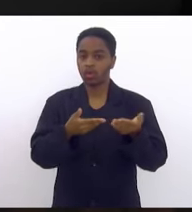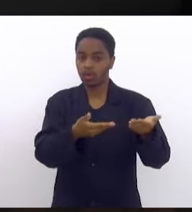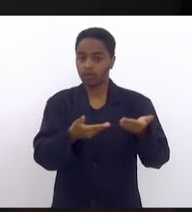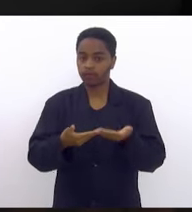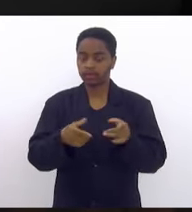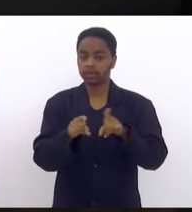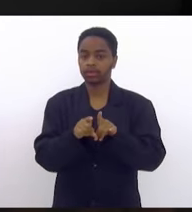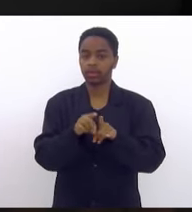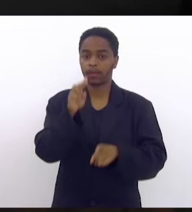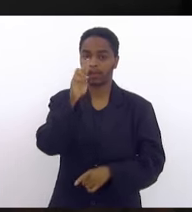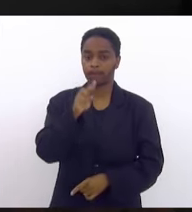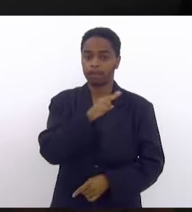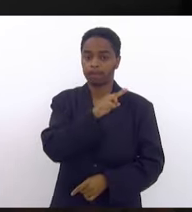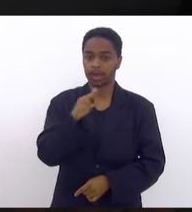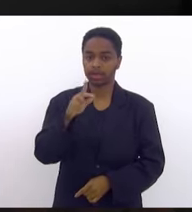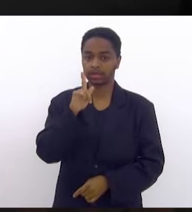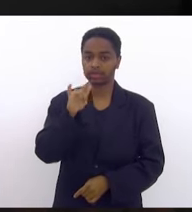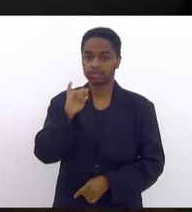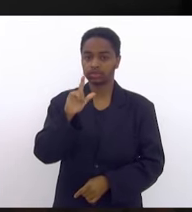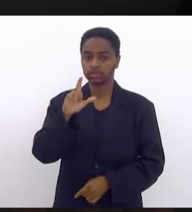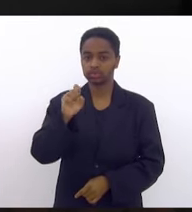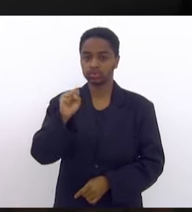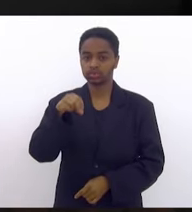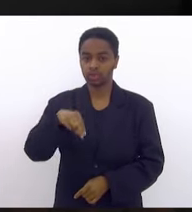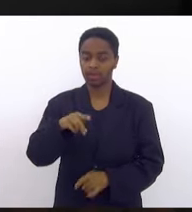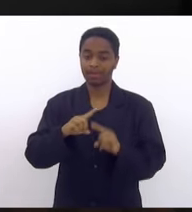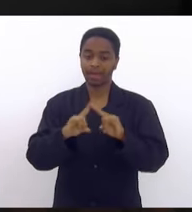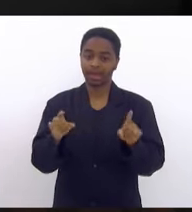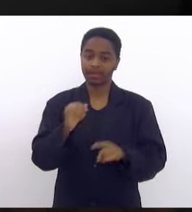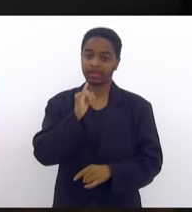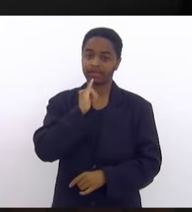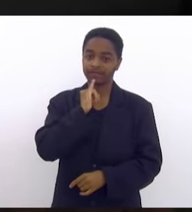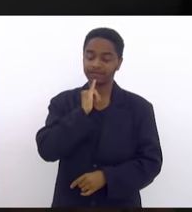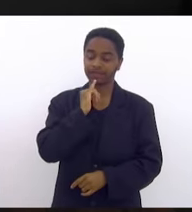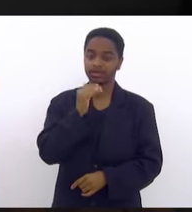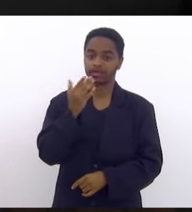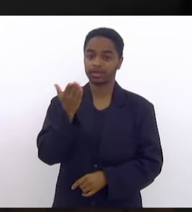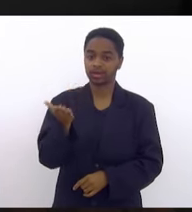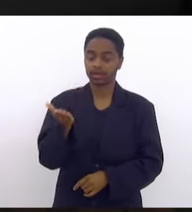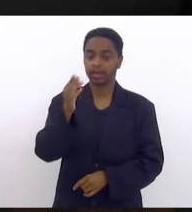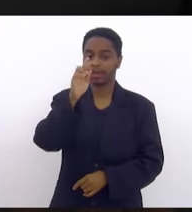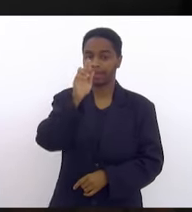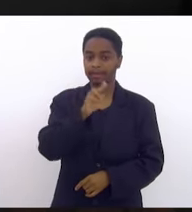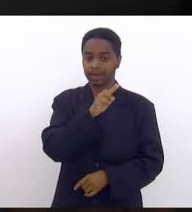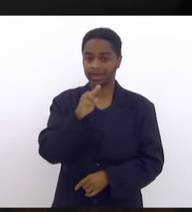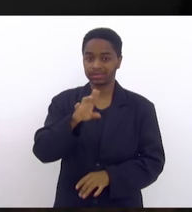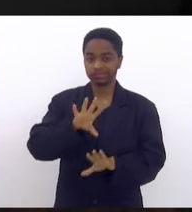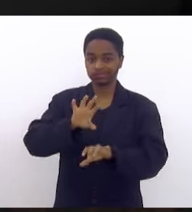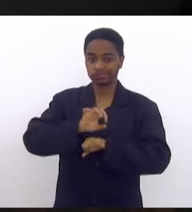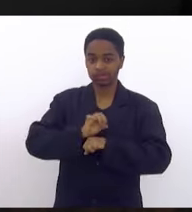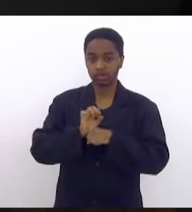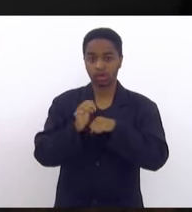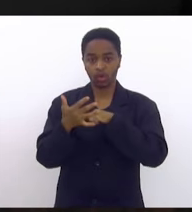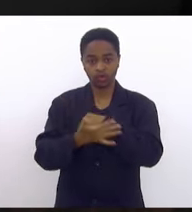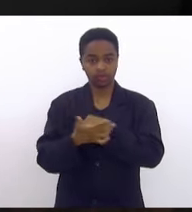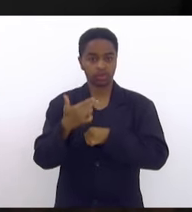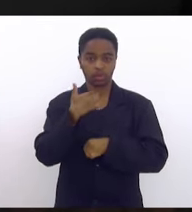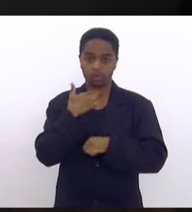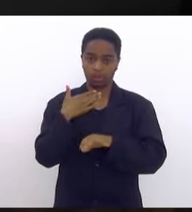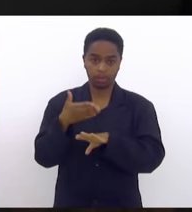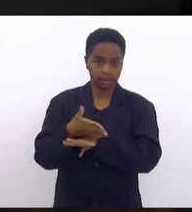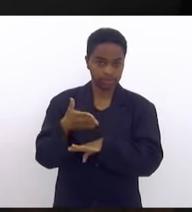padre Gilson. Infelizmente, o padre Gilson, da Nossa Senhora da Guia da igreja, está com Covid e não pôde estar